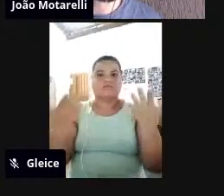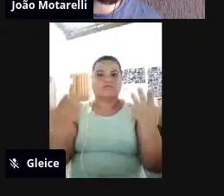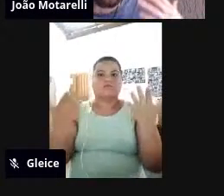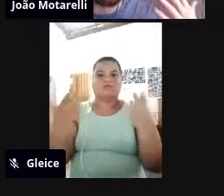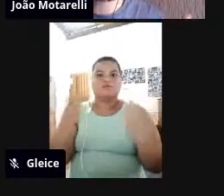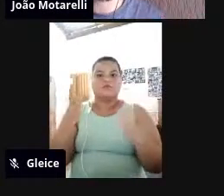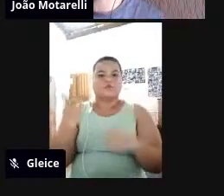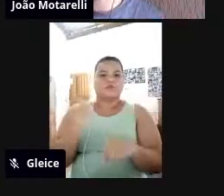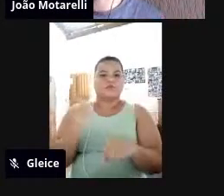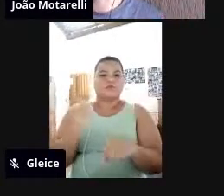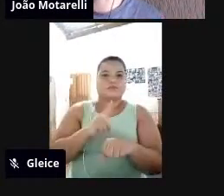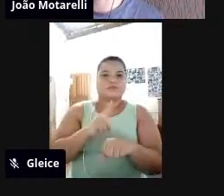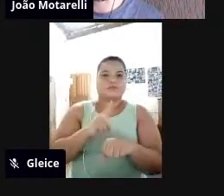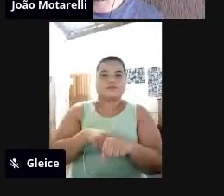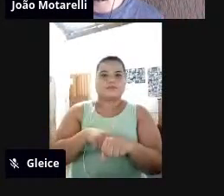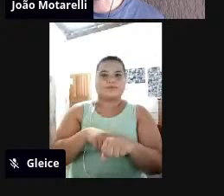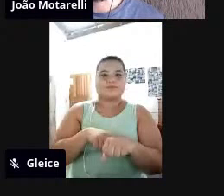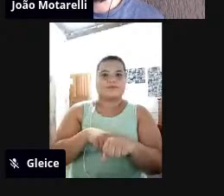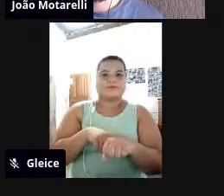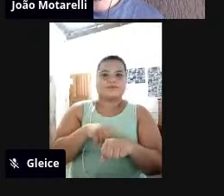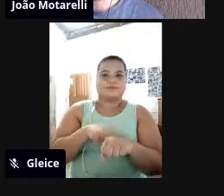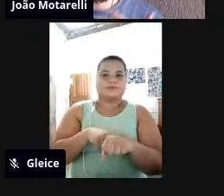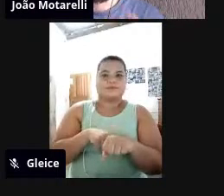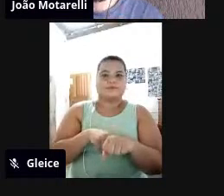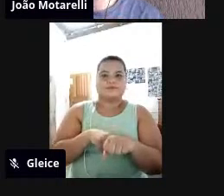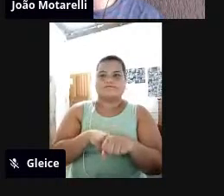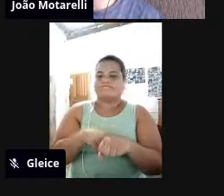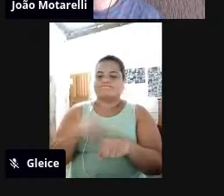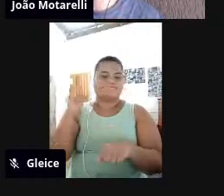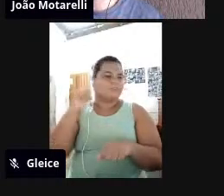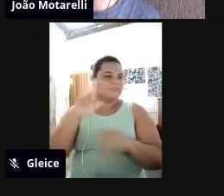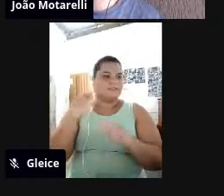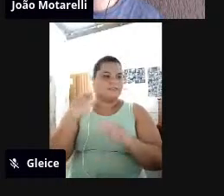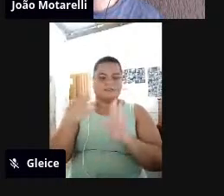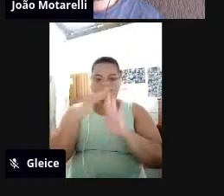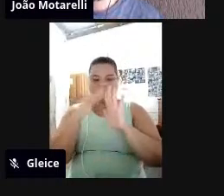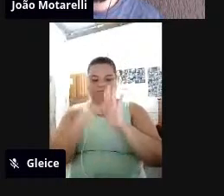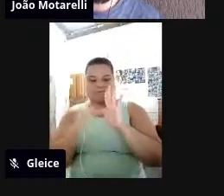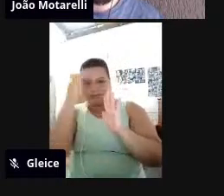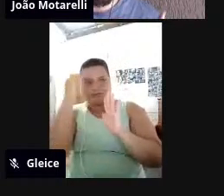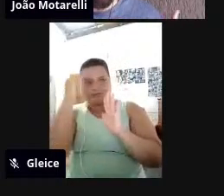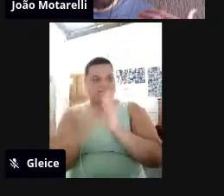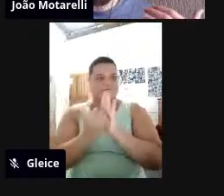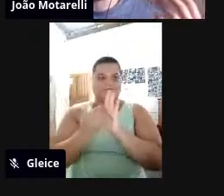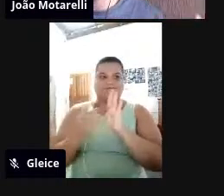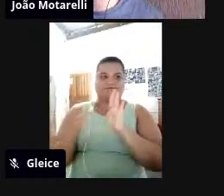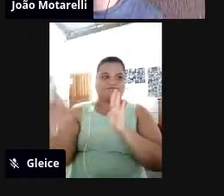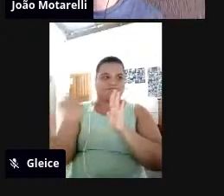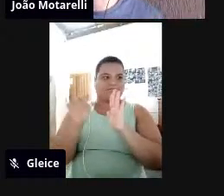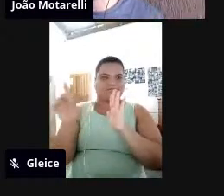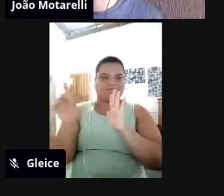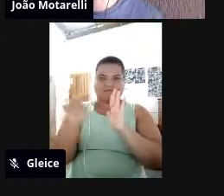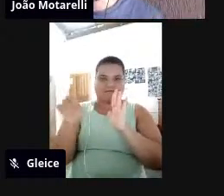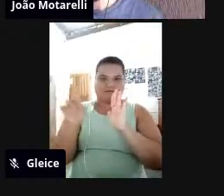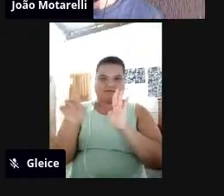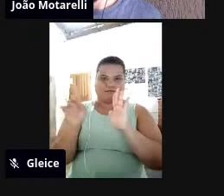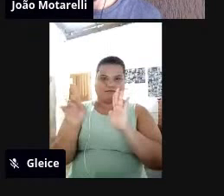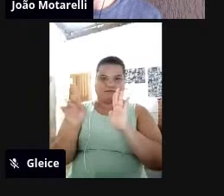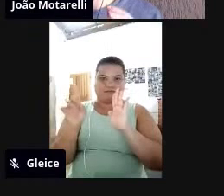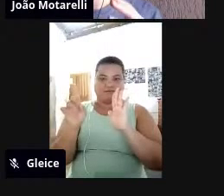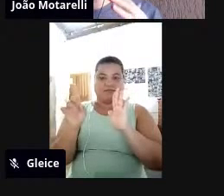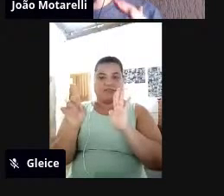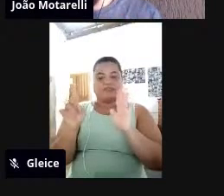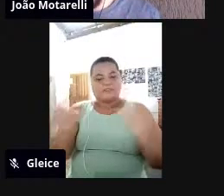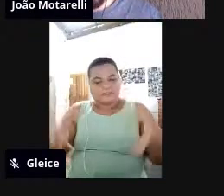mais seguir uma restrição alimentar por conta dessas alterações. Como eles estão muito motivados a comer,